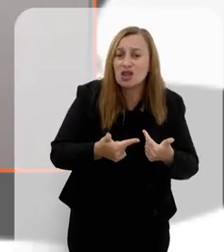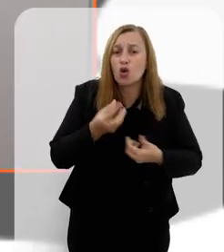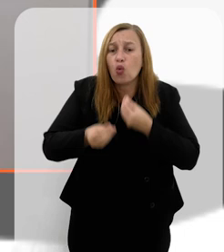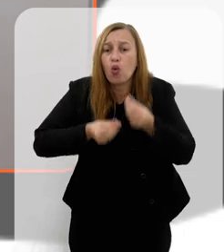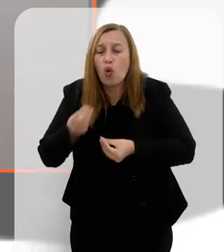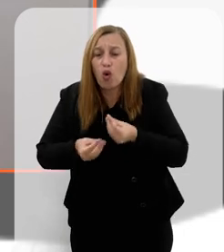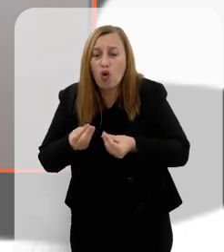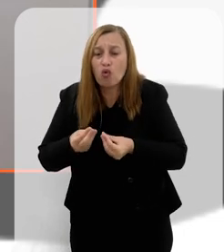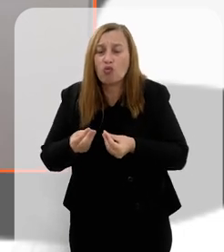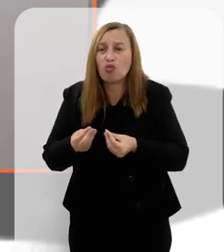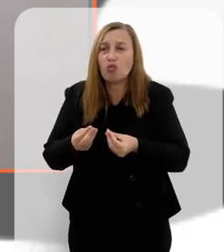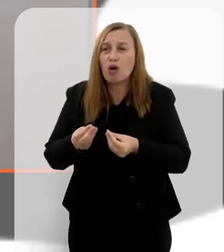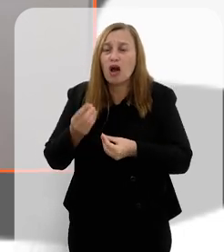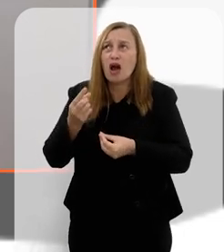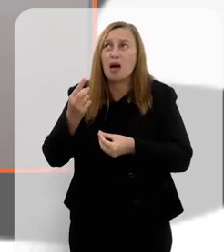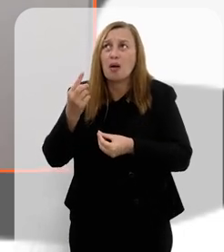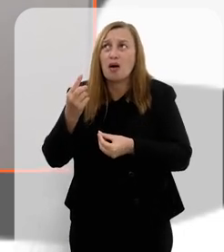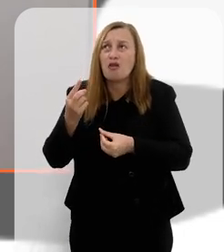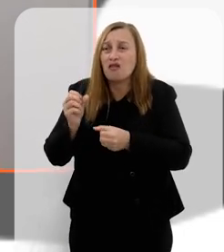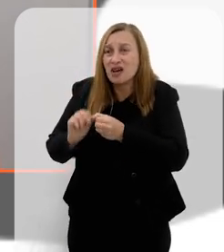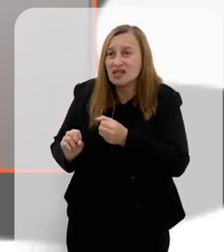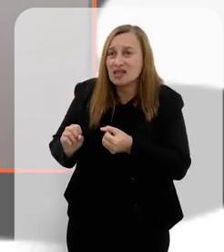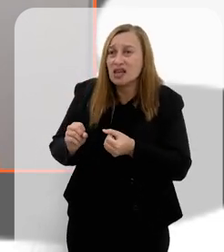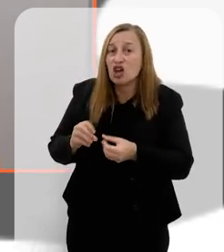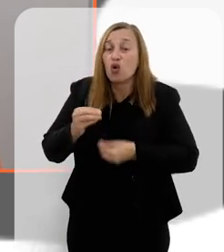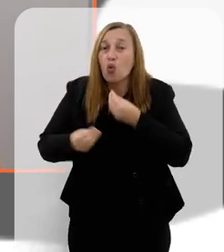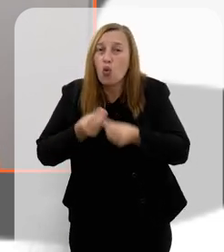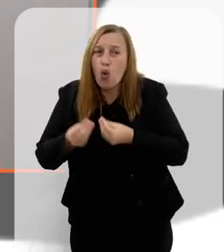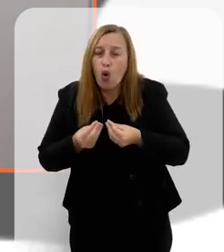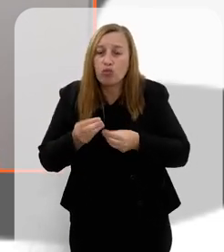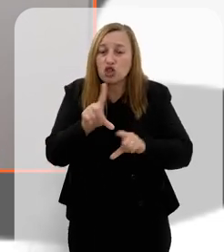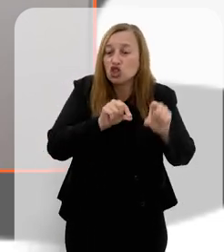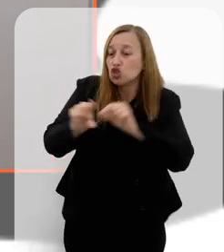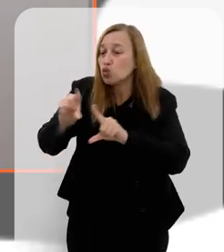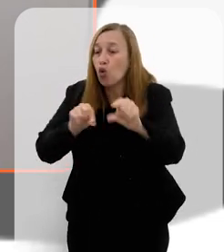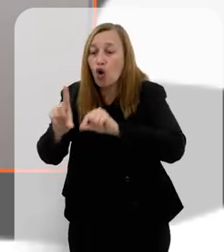fazer, como que esses jovens são recrutados para a